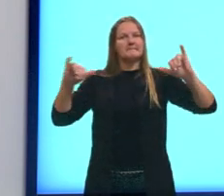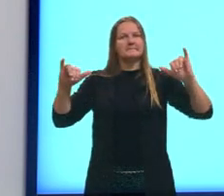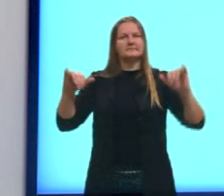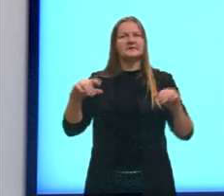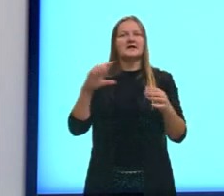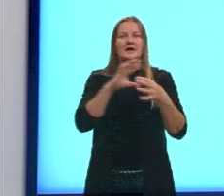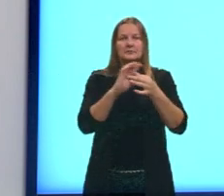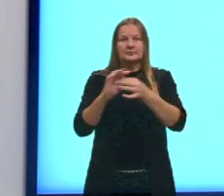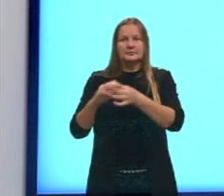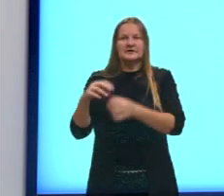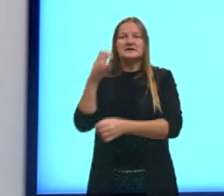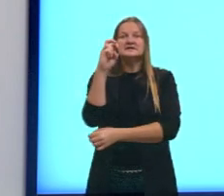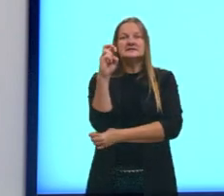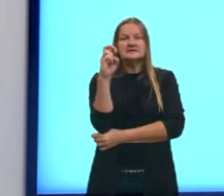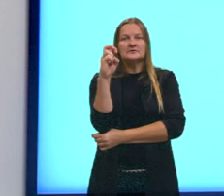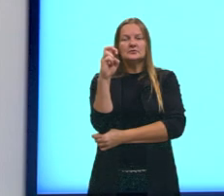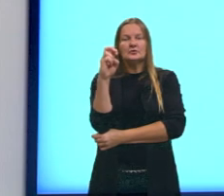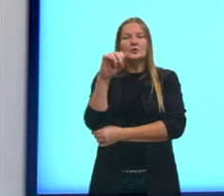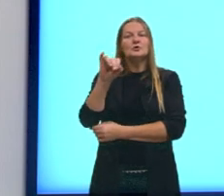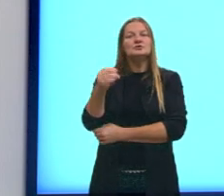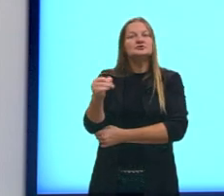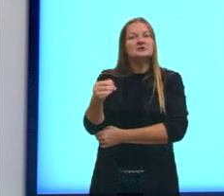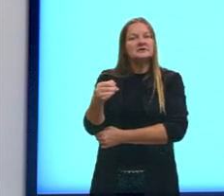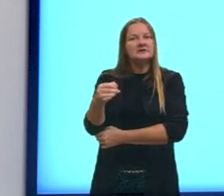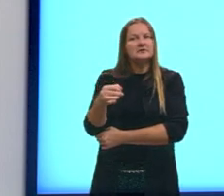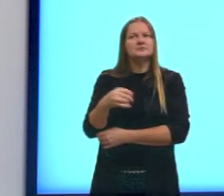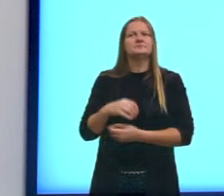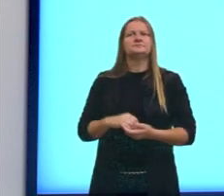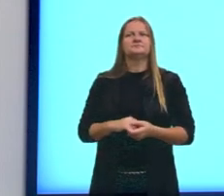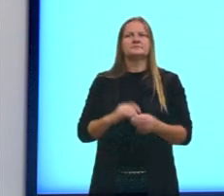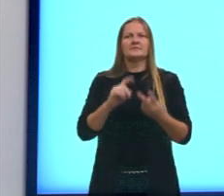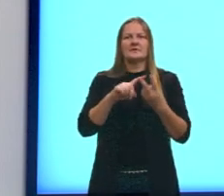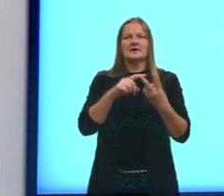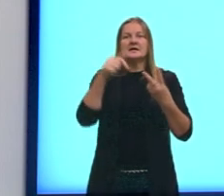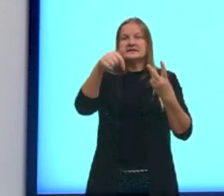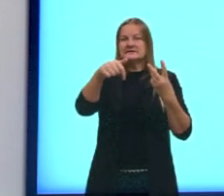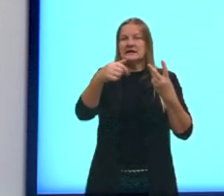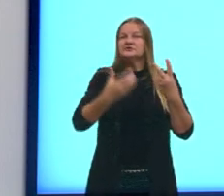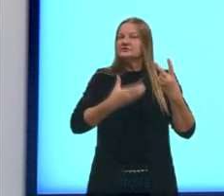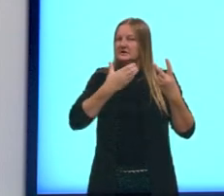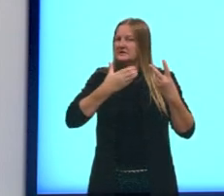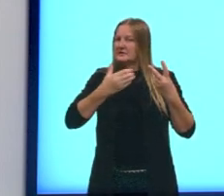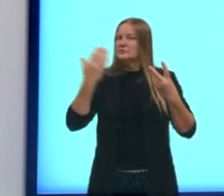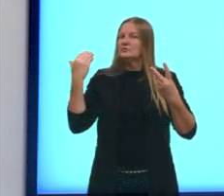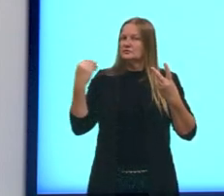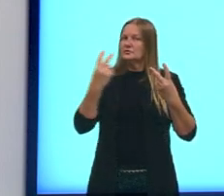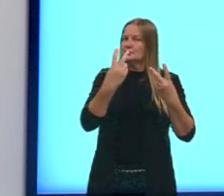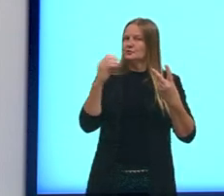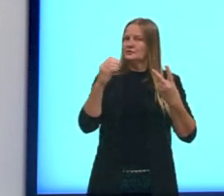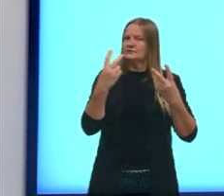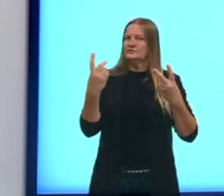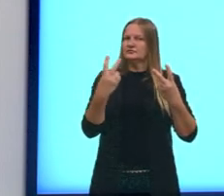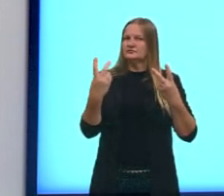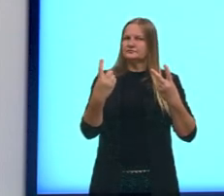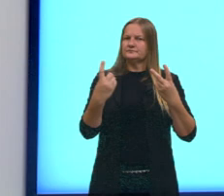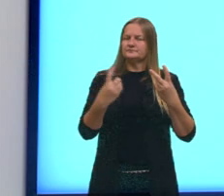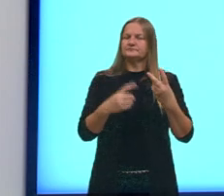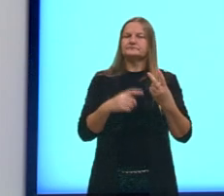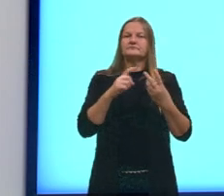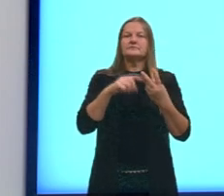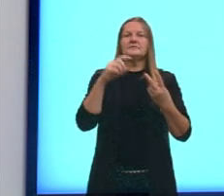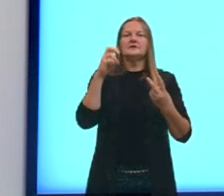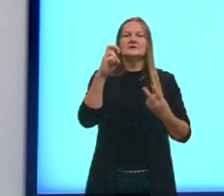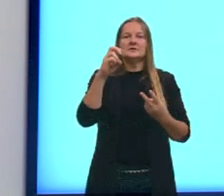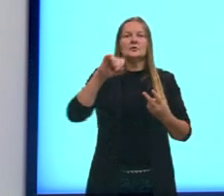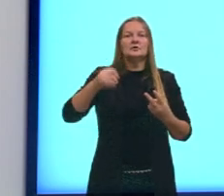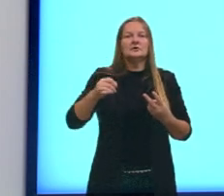bem atual dia cinco de Janeiro essa aqui foi o dia sete de dezembro de 2021 essa aqui foi